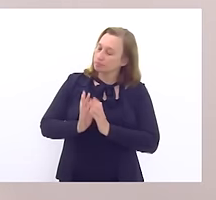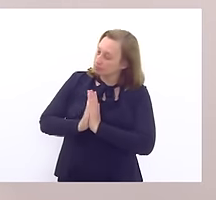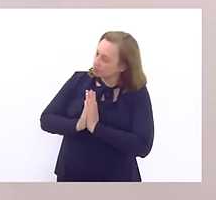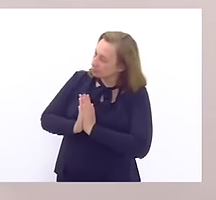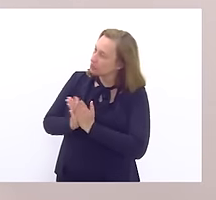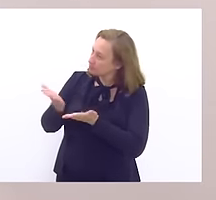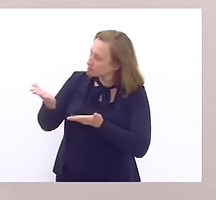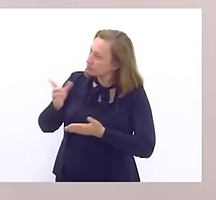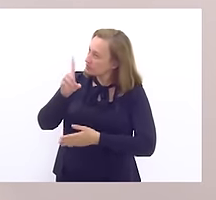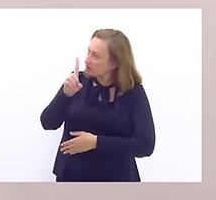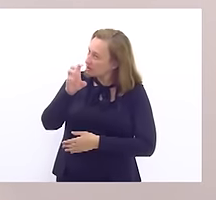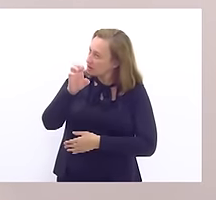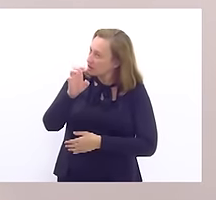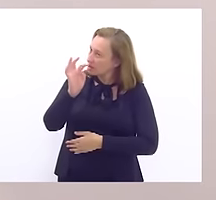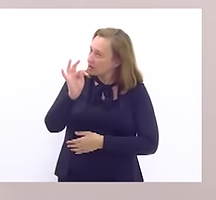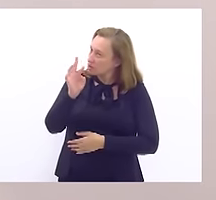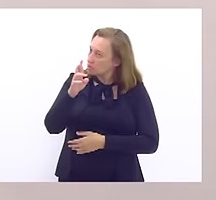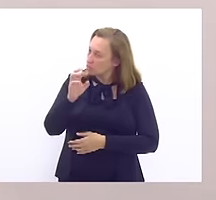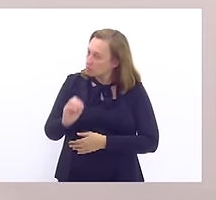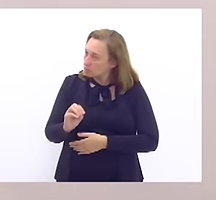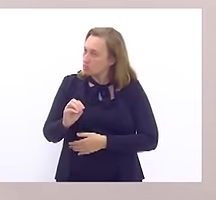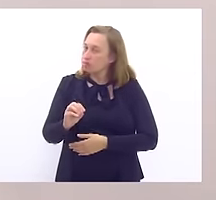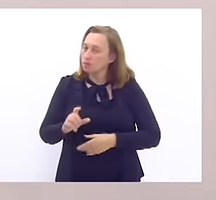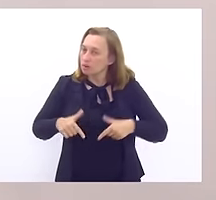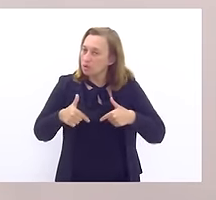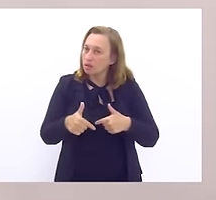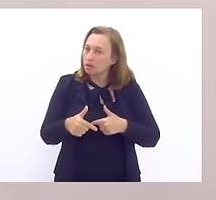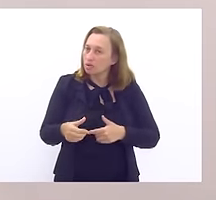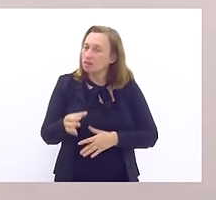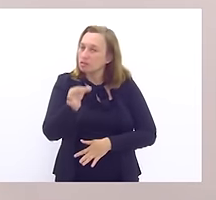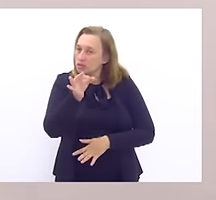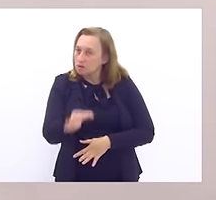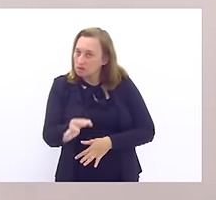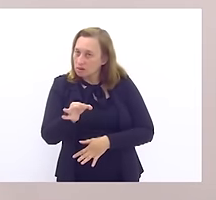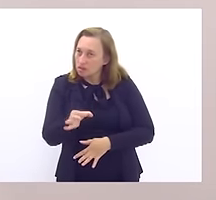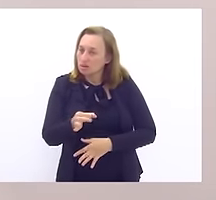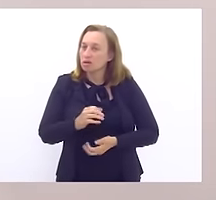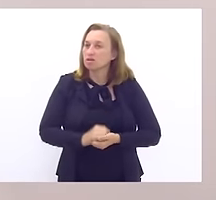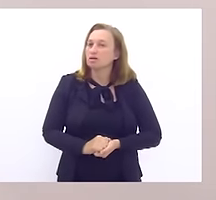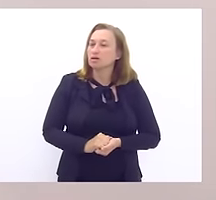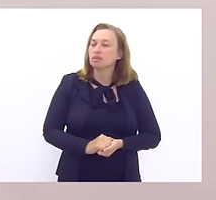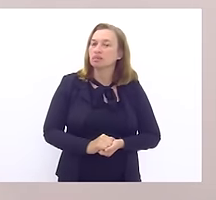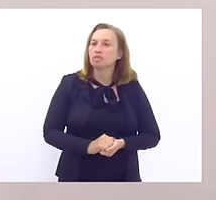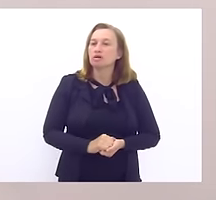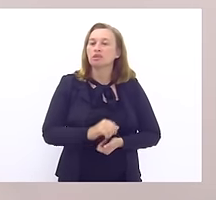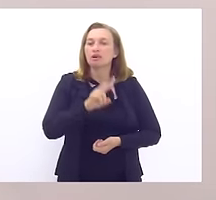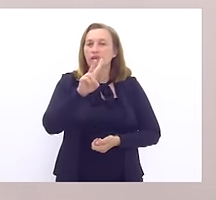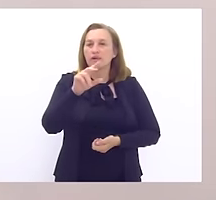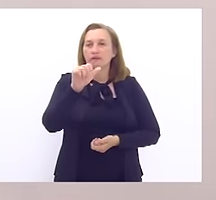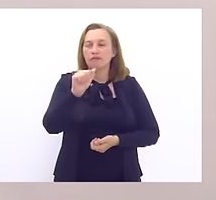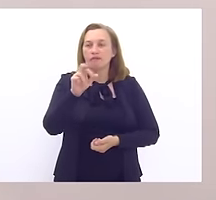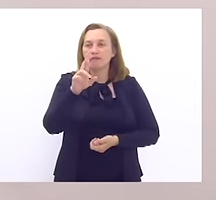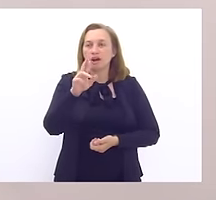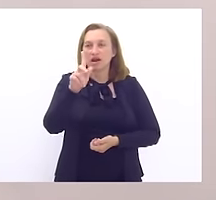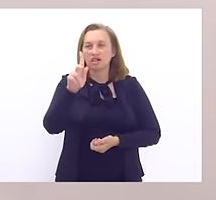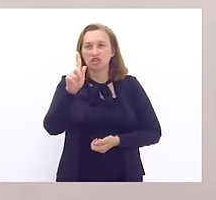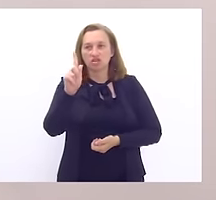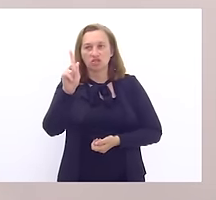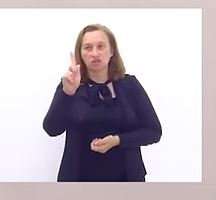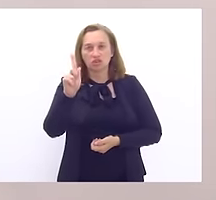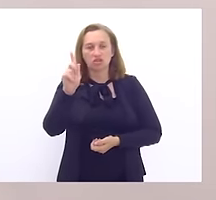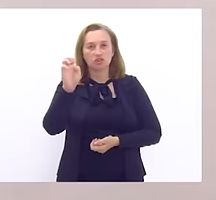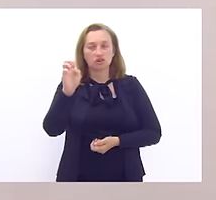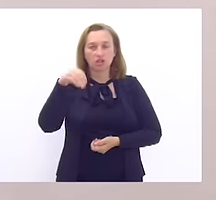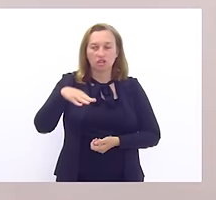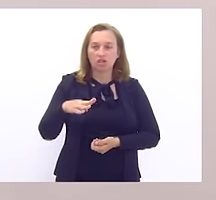aqui que o deto tome as atitude necessárias além de suspender não quer fazer contrato mas que especificamente em Vargem Grande não permita que mais nenhum